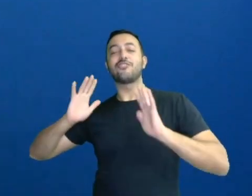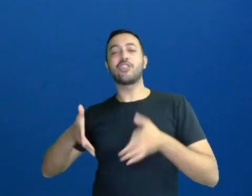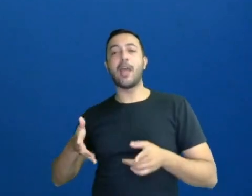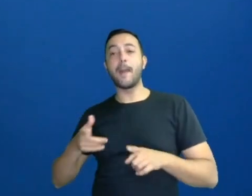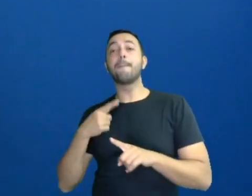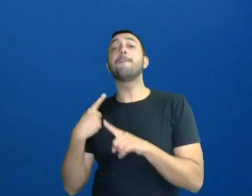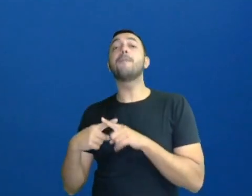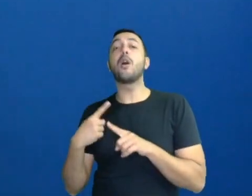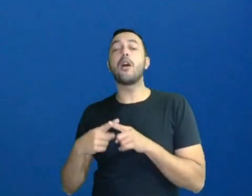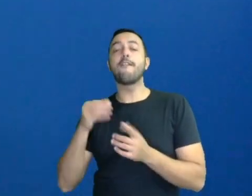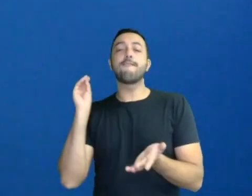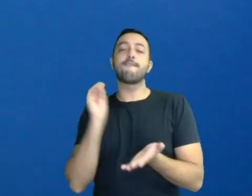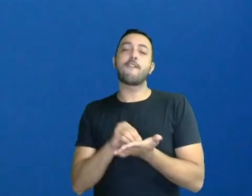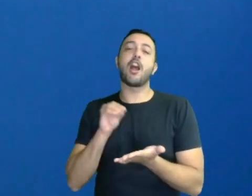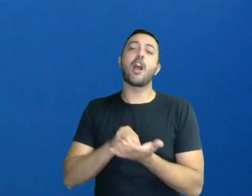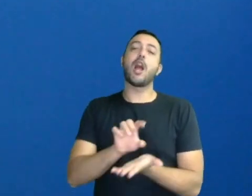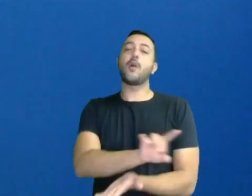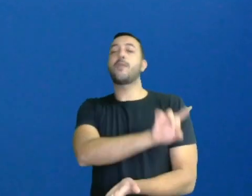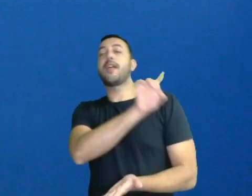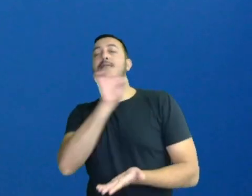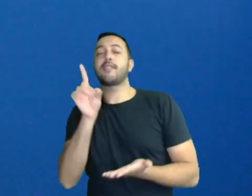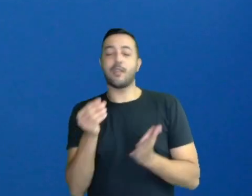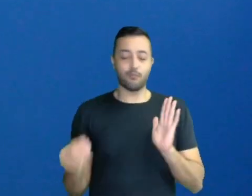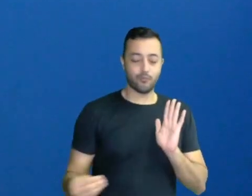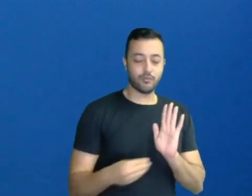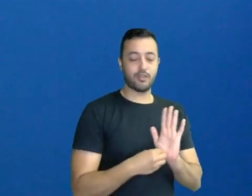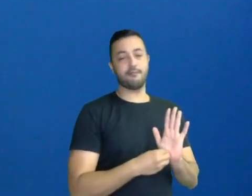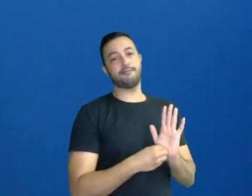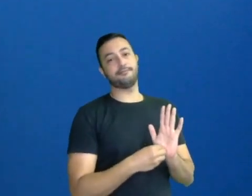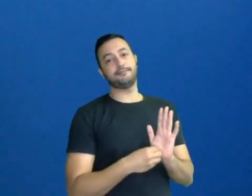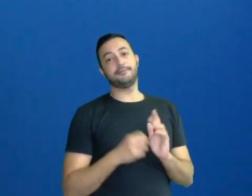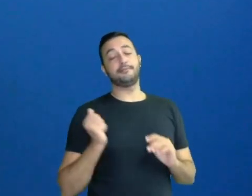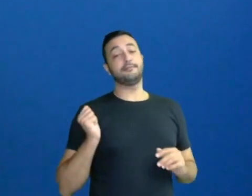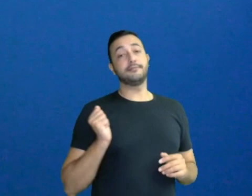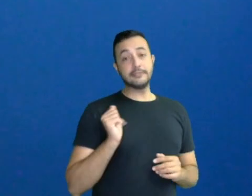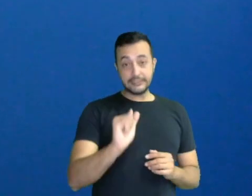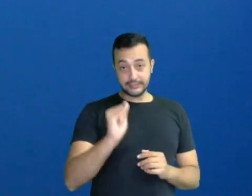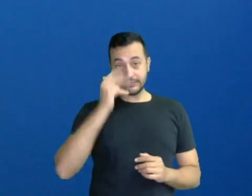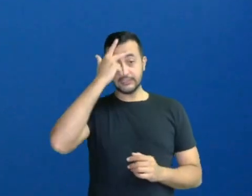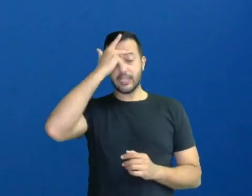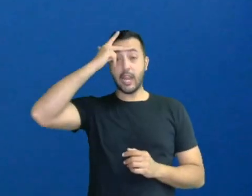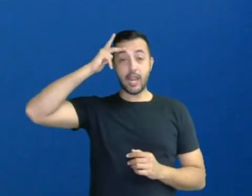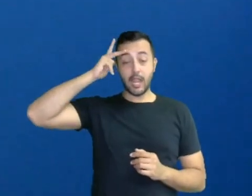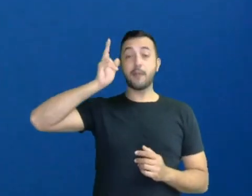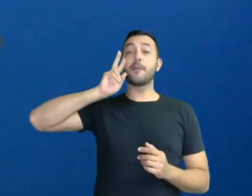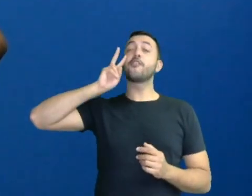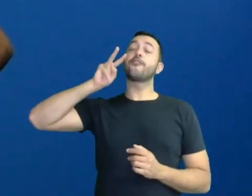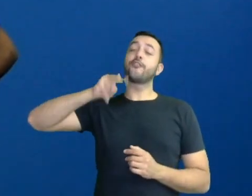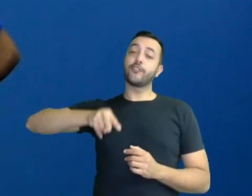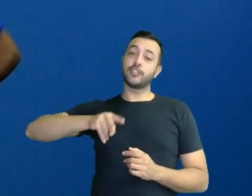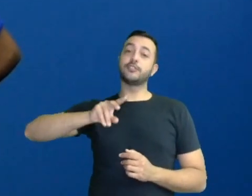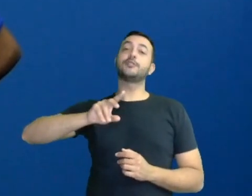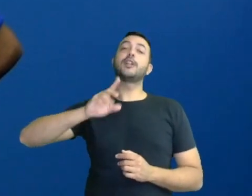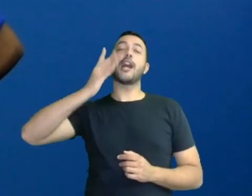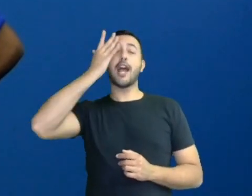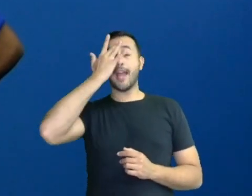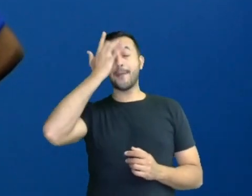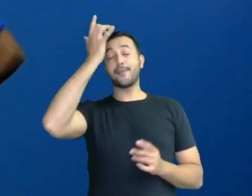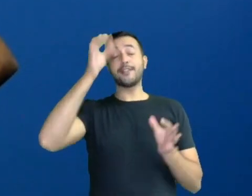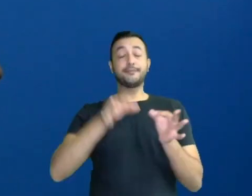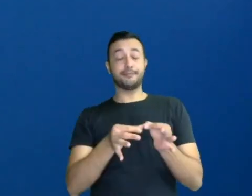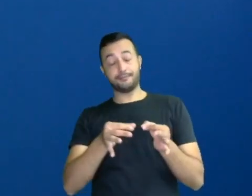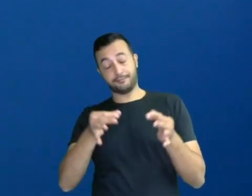porque eu não datei o bilhete se a pessoa né que viu o bilhete só um dia